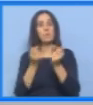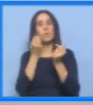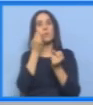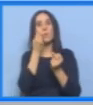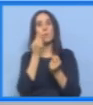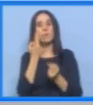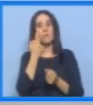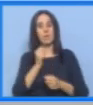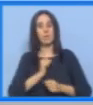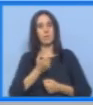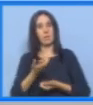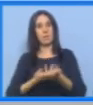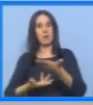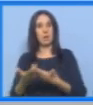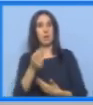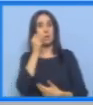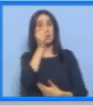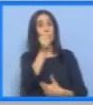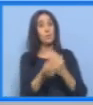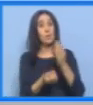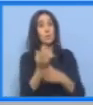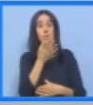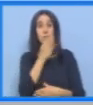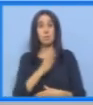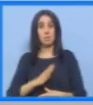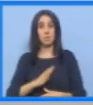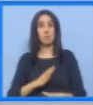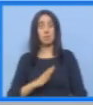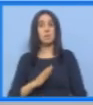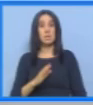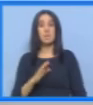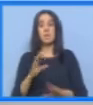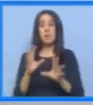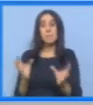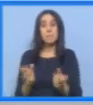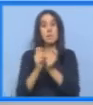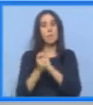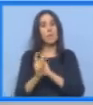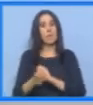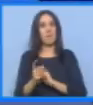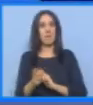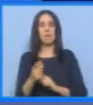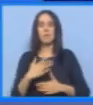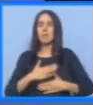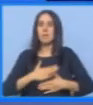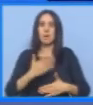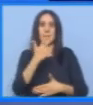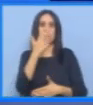entrega da nossa vida. E o fundador dizia-nos que a reparação era isso mesmo, era uma entrega total